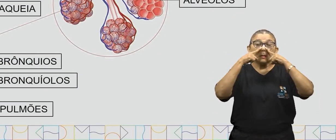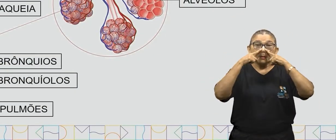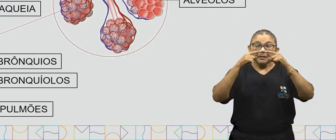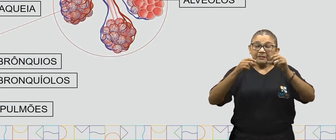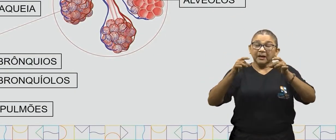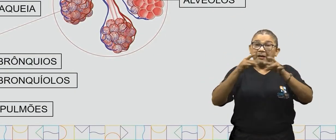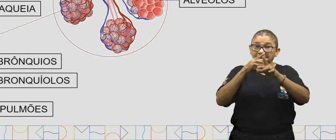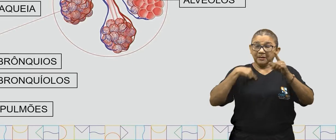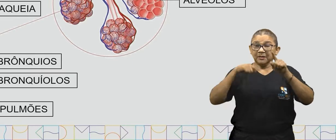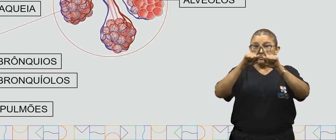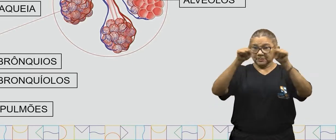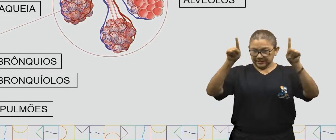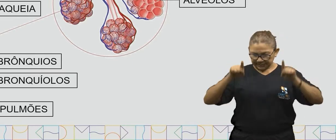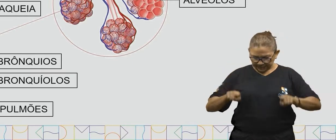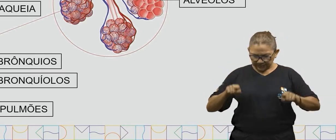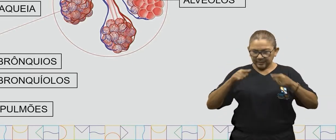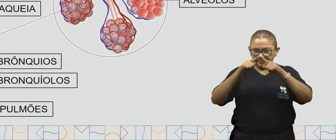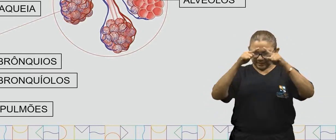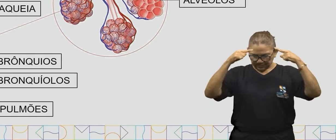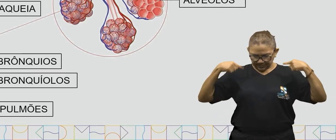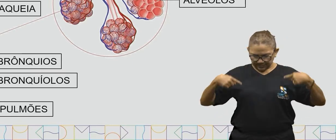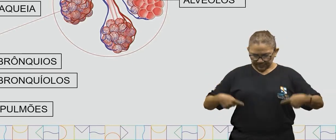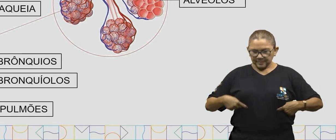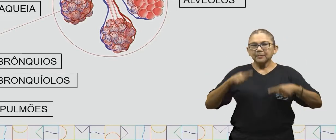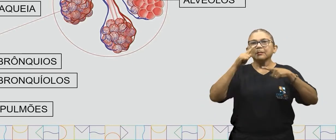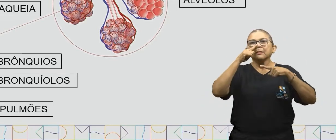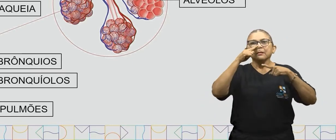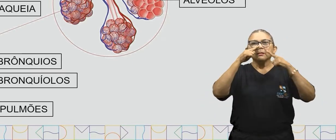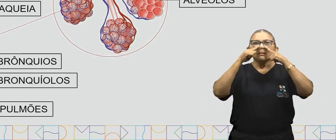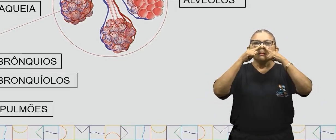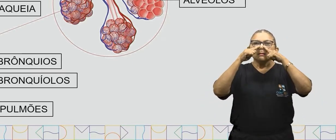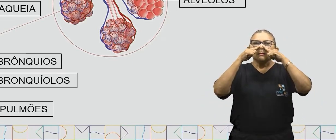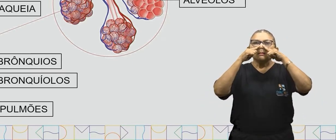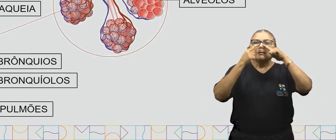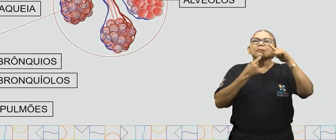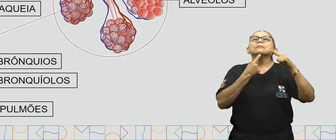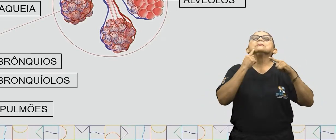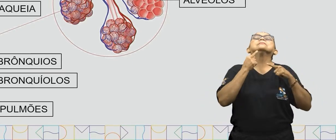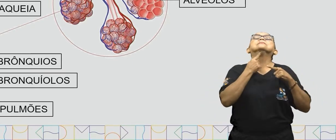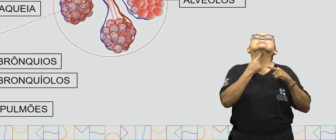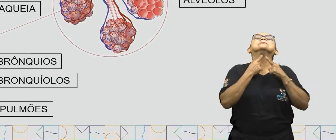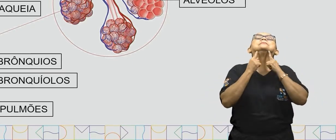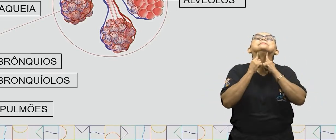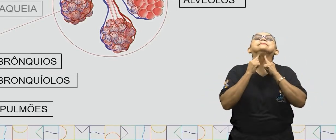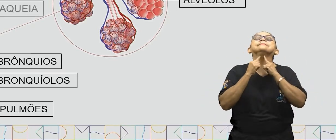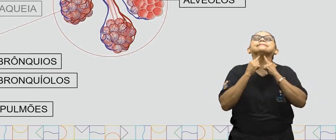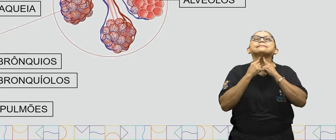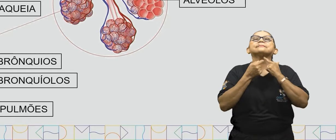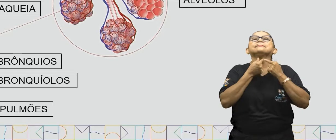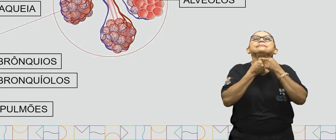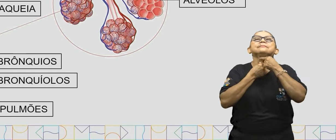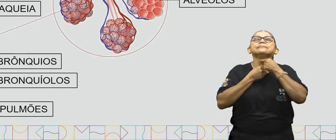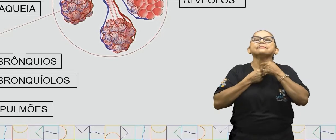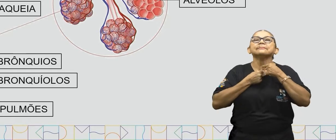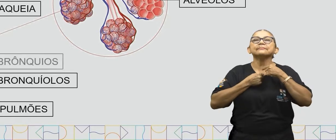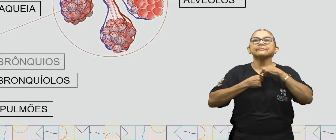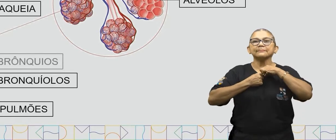nariz, cavidade nasal, faringe, laringe,